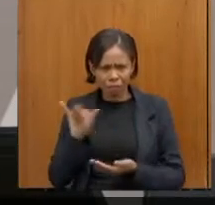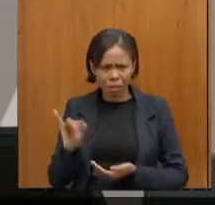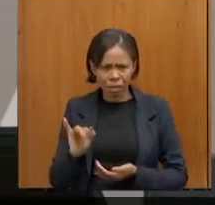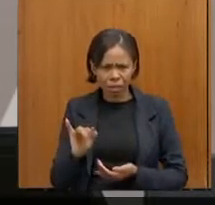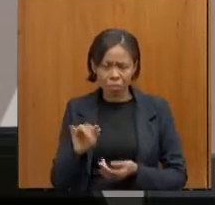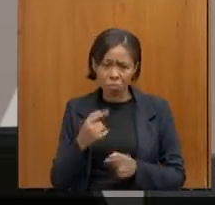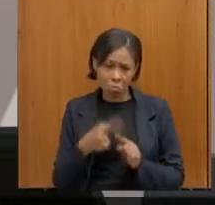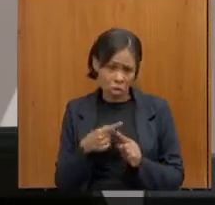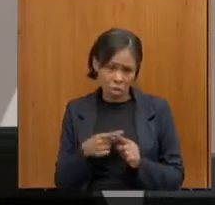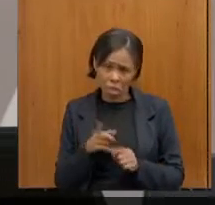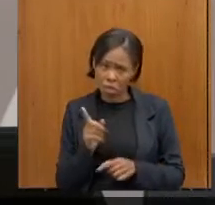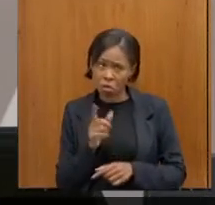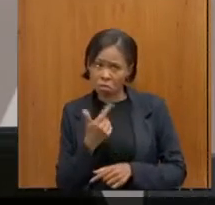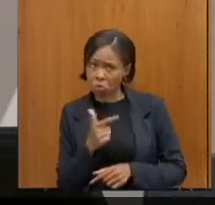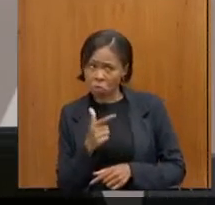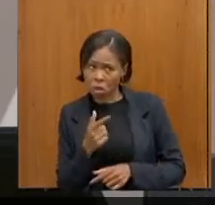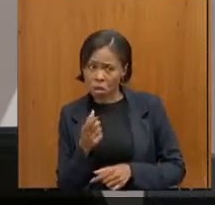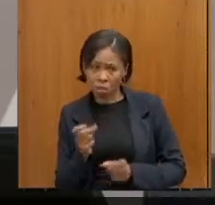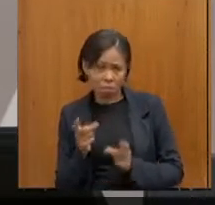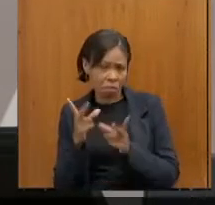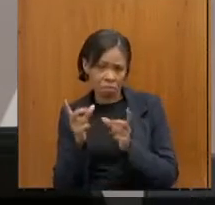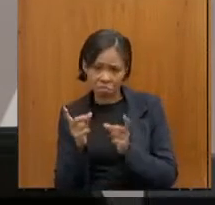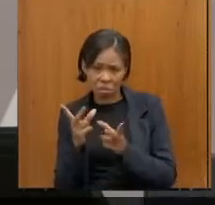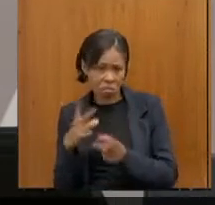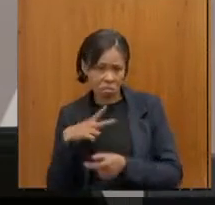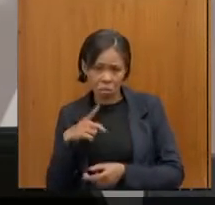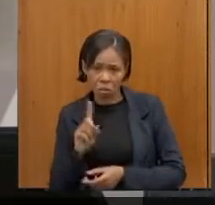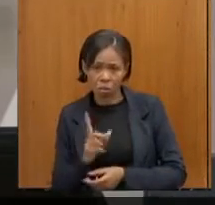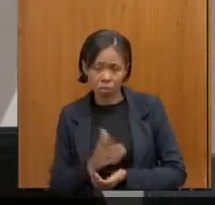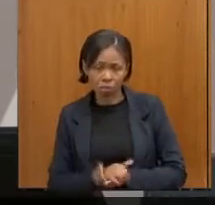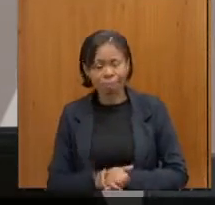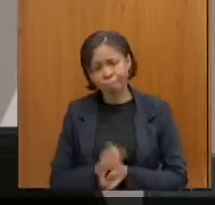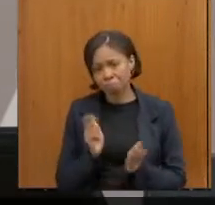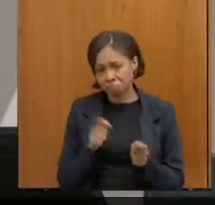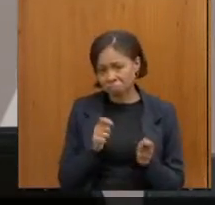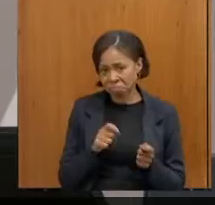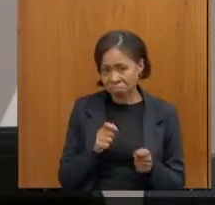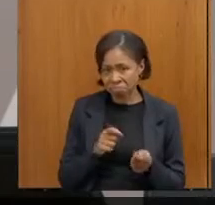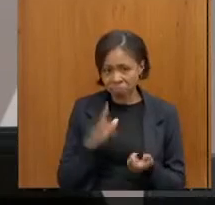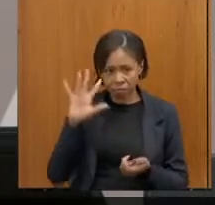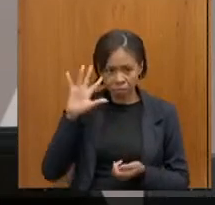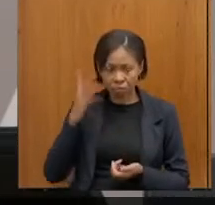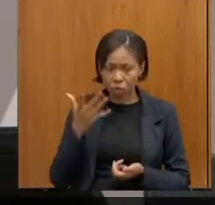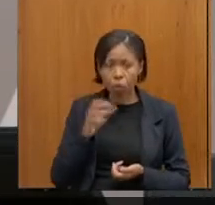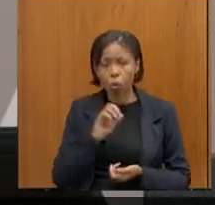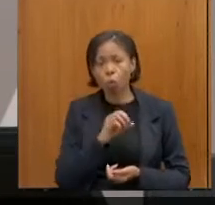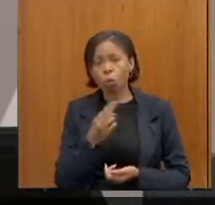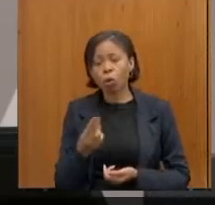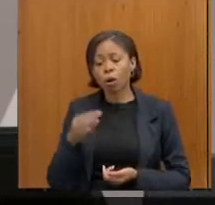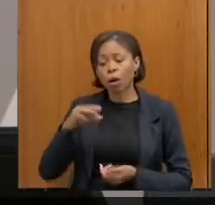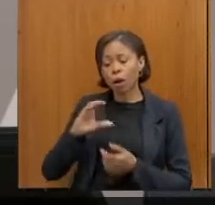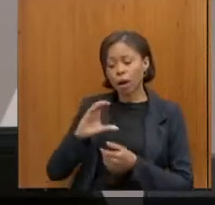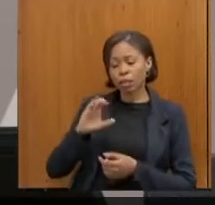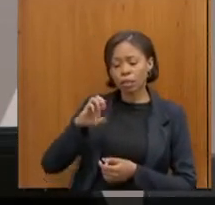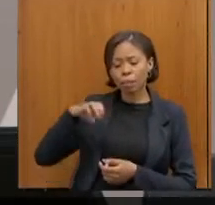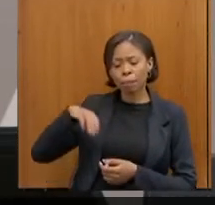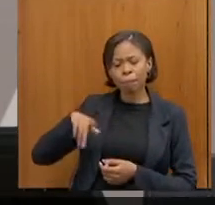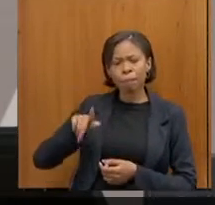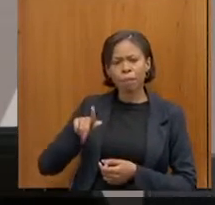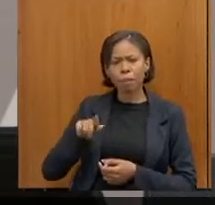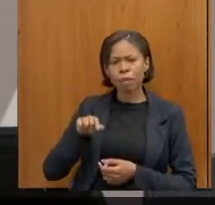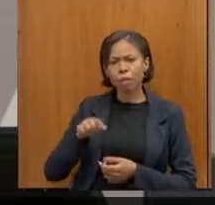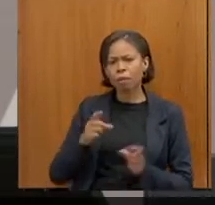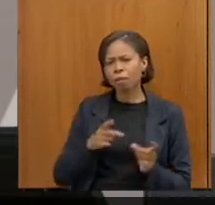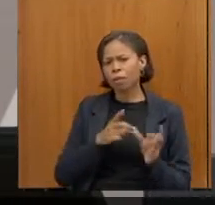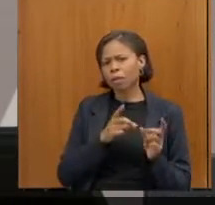exige essa privatização tem alguma saída ou a Cemig por exemplo teria que vender